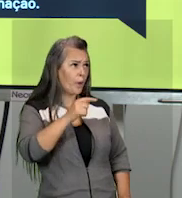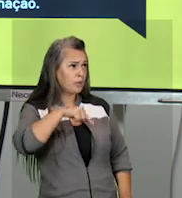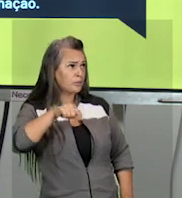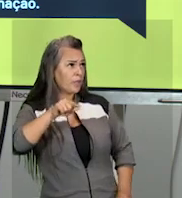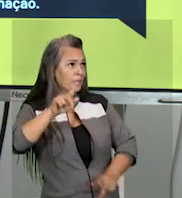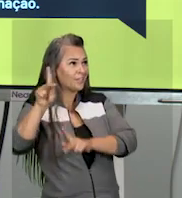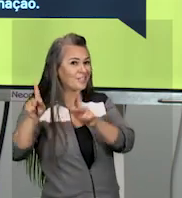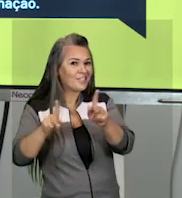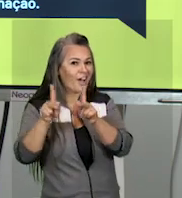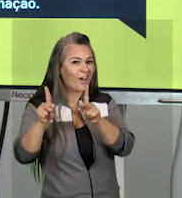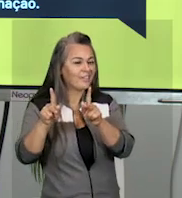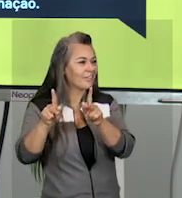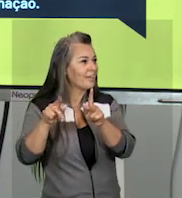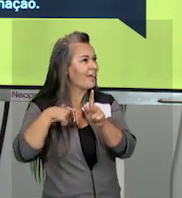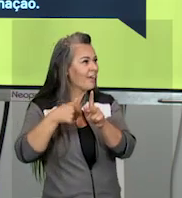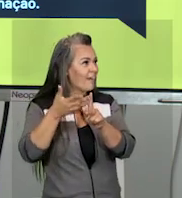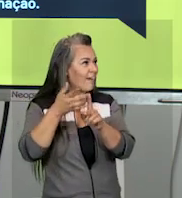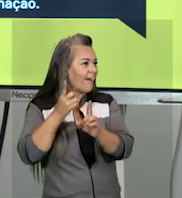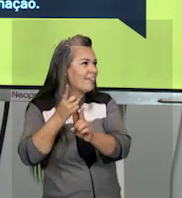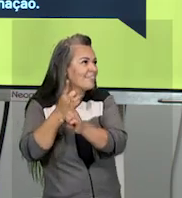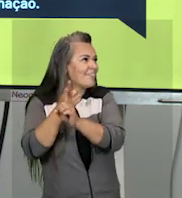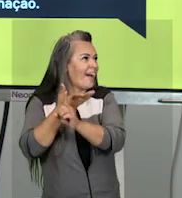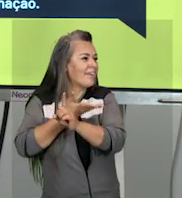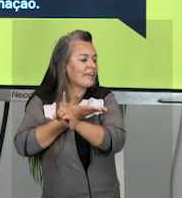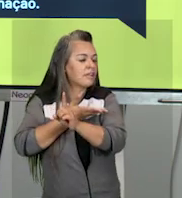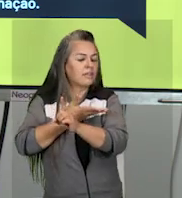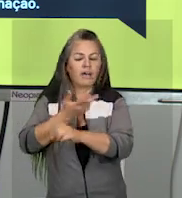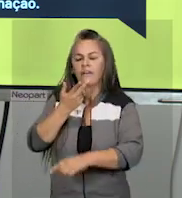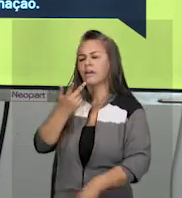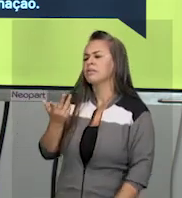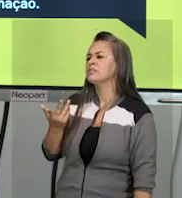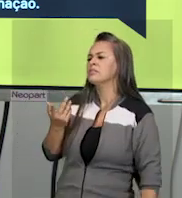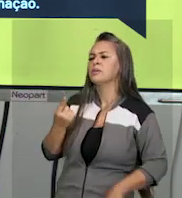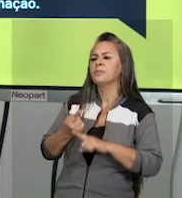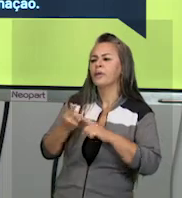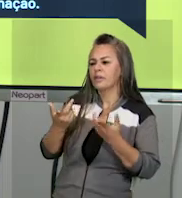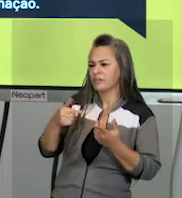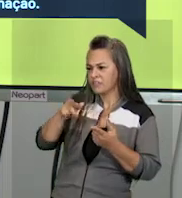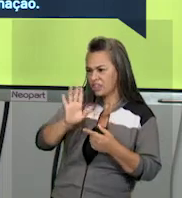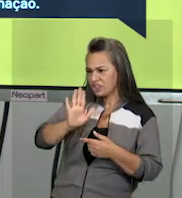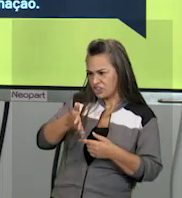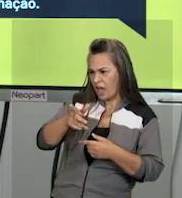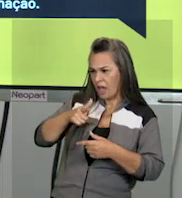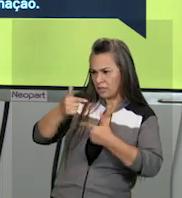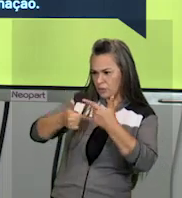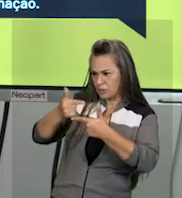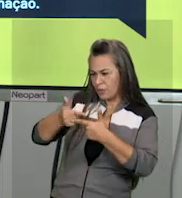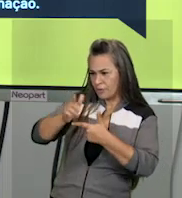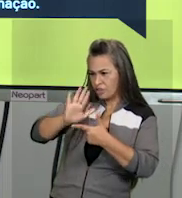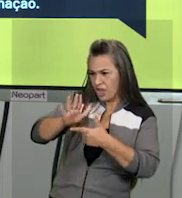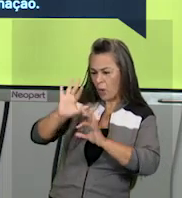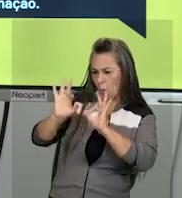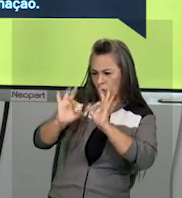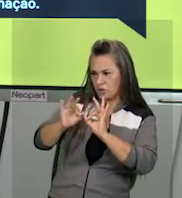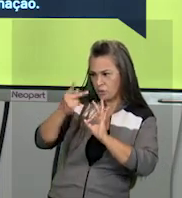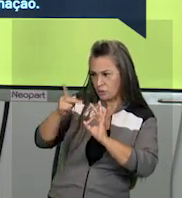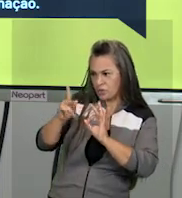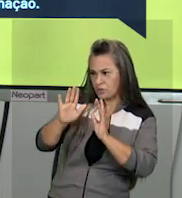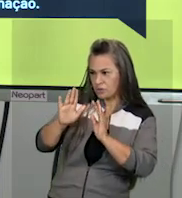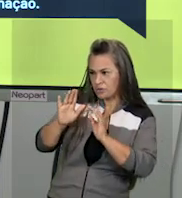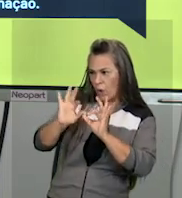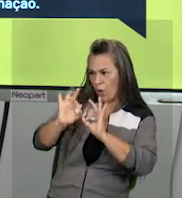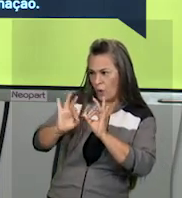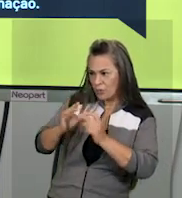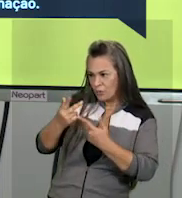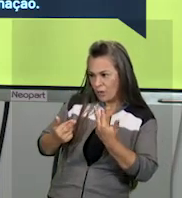responde, eu quero encontrar com meus amigos. Ele fala, mas você fez isso que eu te pedi? Fala, pai, não tive